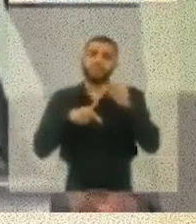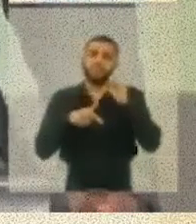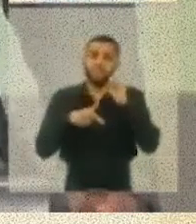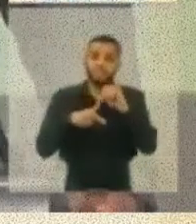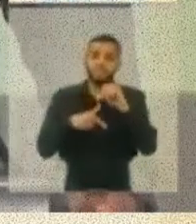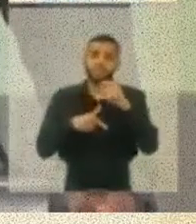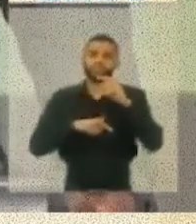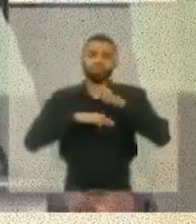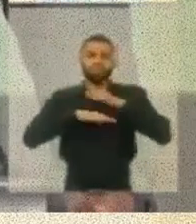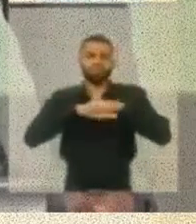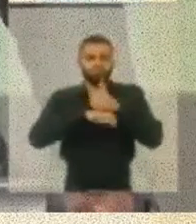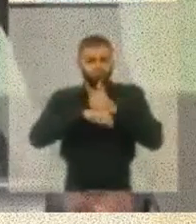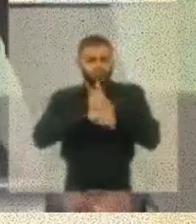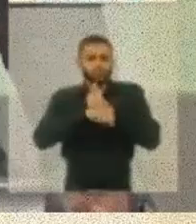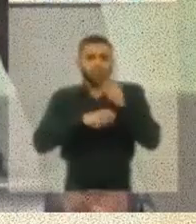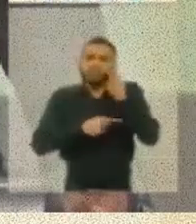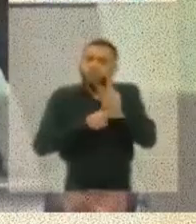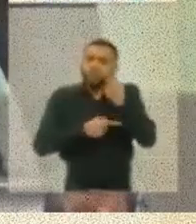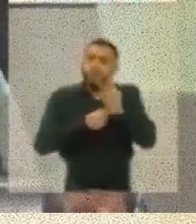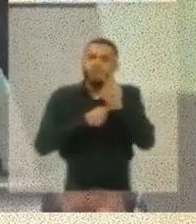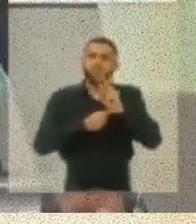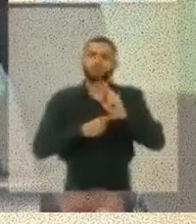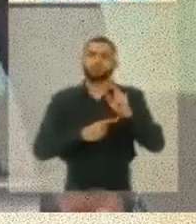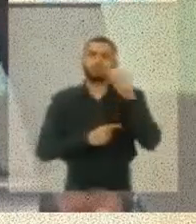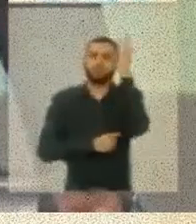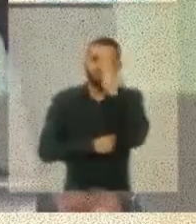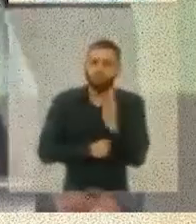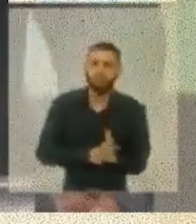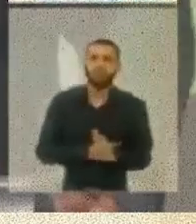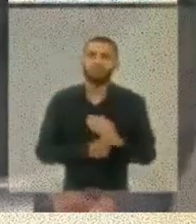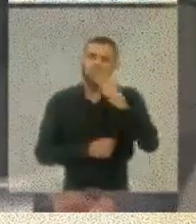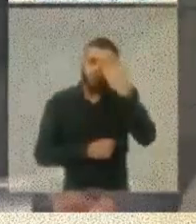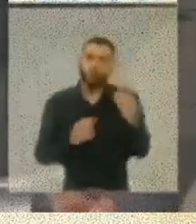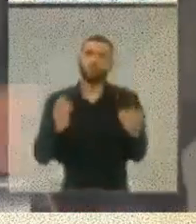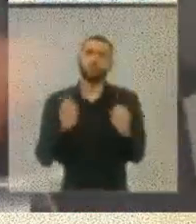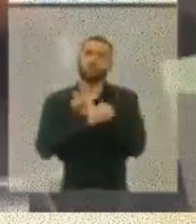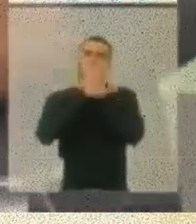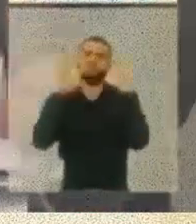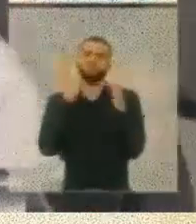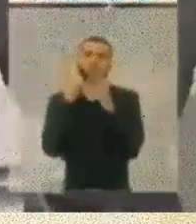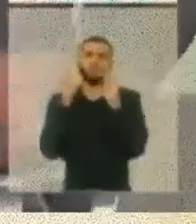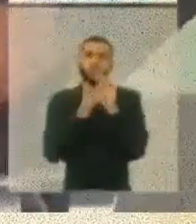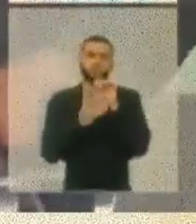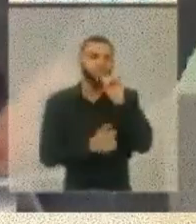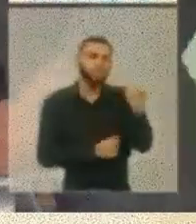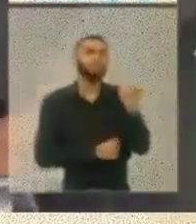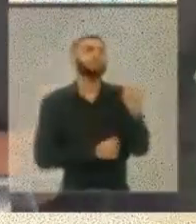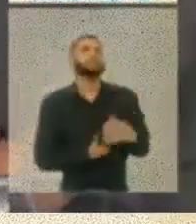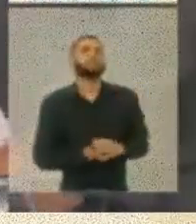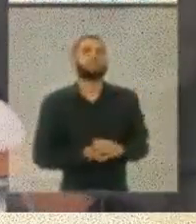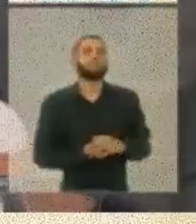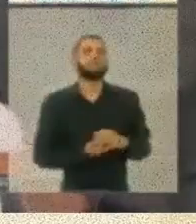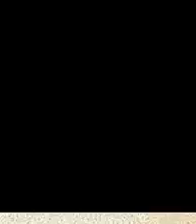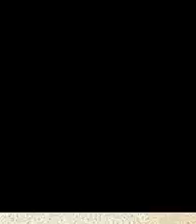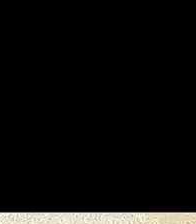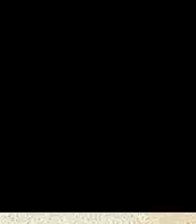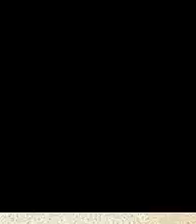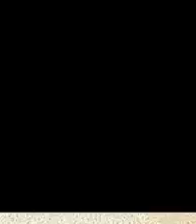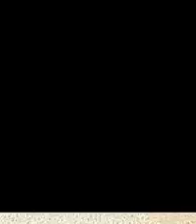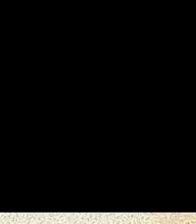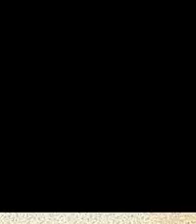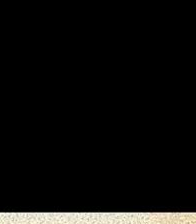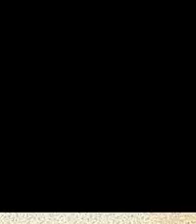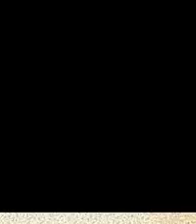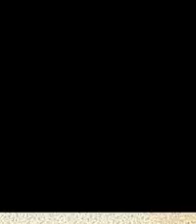você tiver vocação você vai cuidar da nossa Fronteira vai cuidar da nossa base para o negócio Jesus pode para ver mão sobre Ronaldo